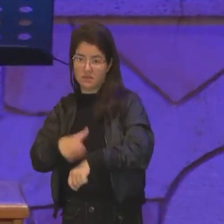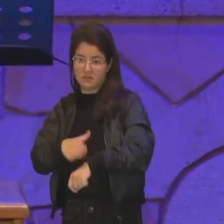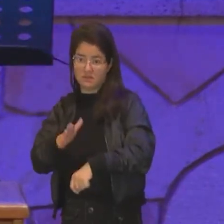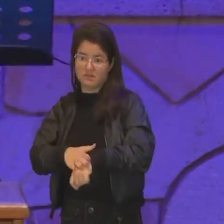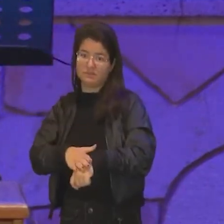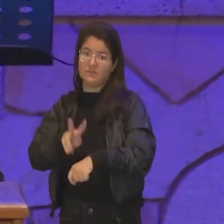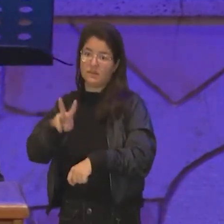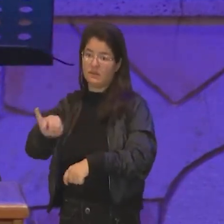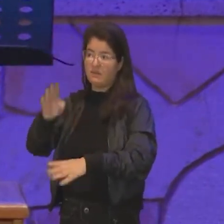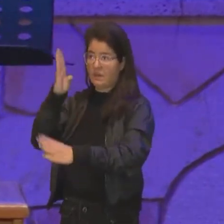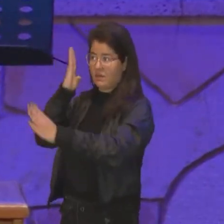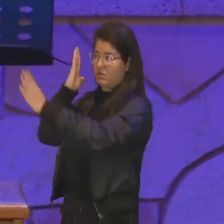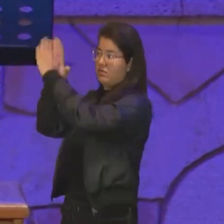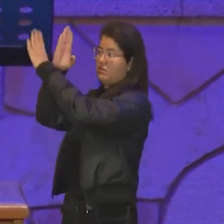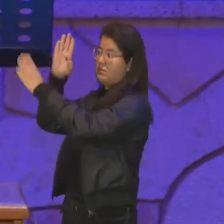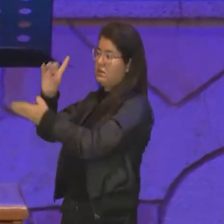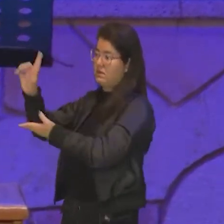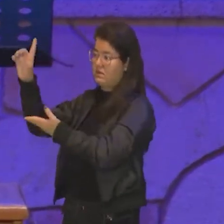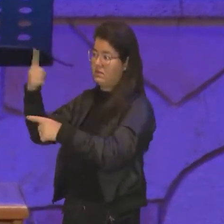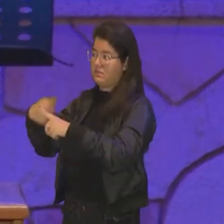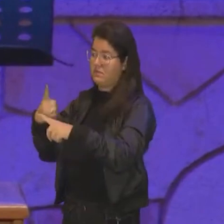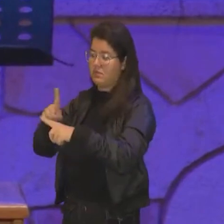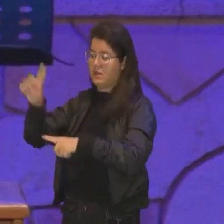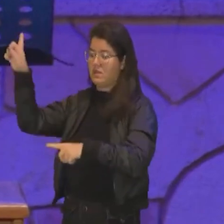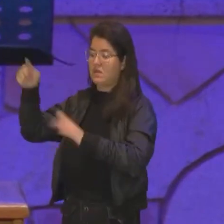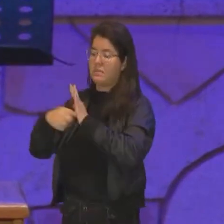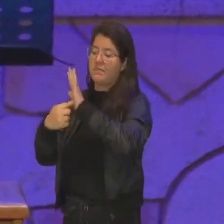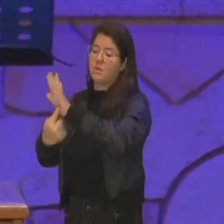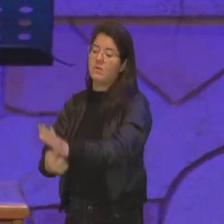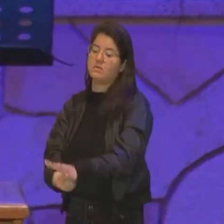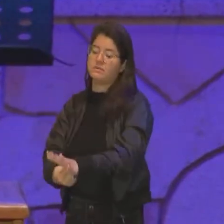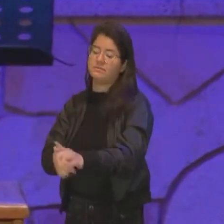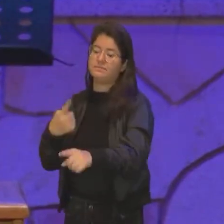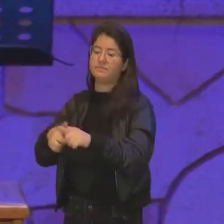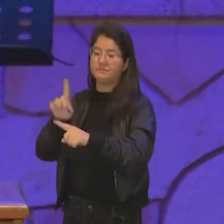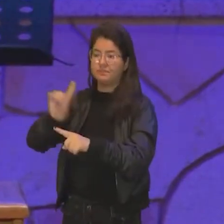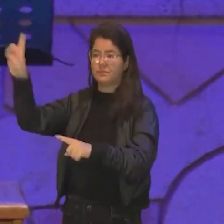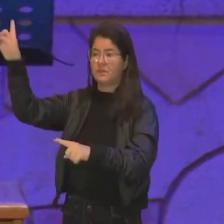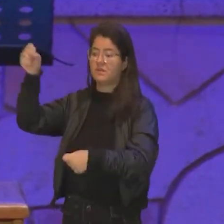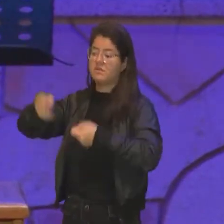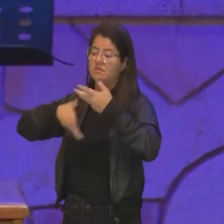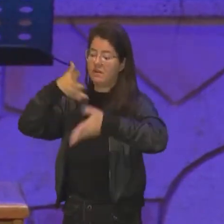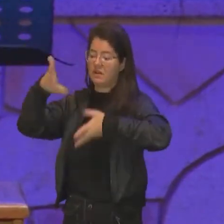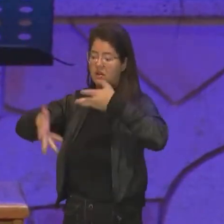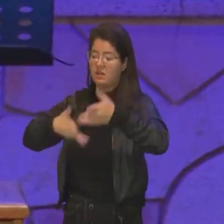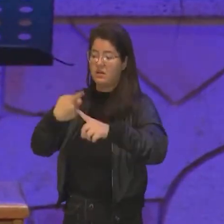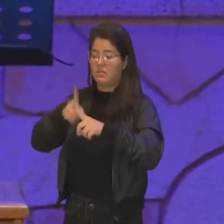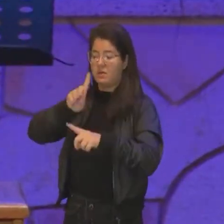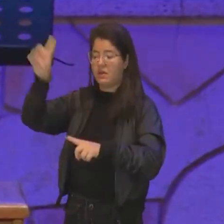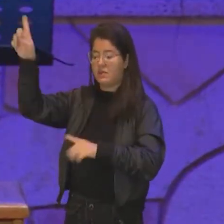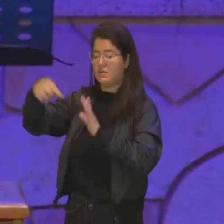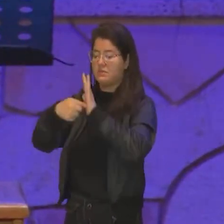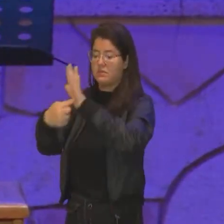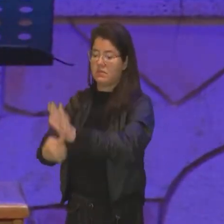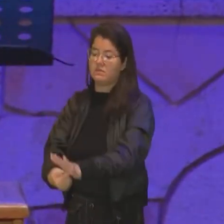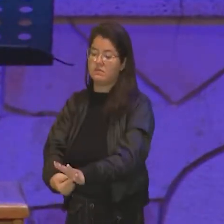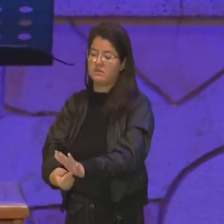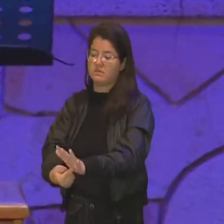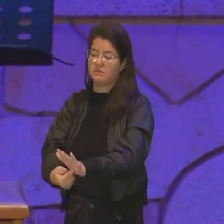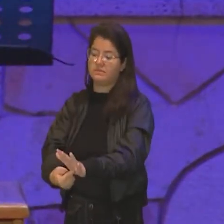serei achado de vós, porque Deus se revela, porque Deus fala, porque Deus mostra.